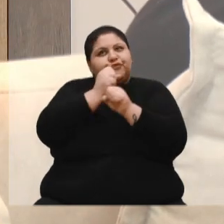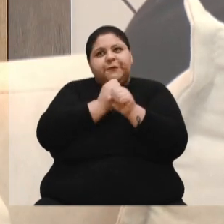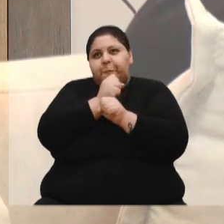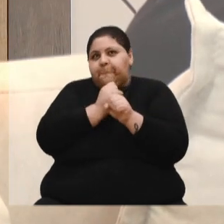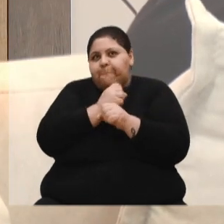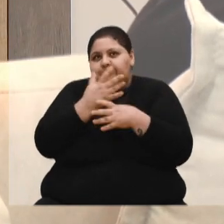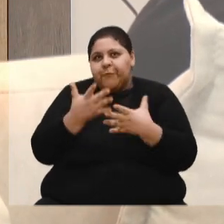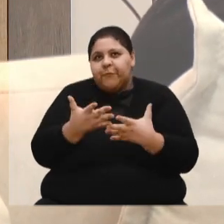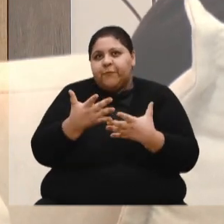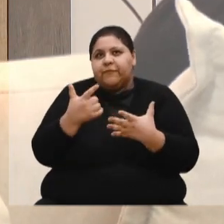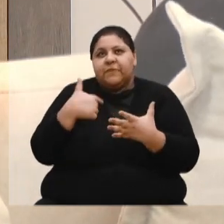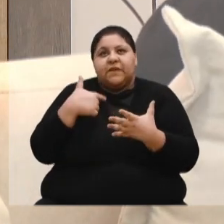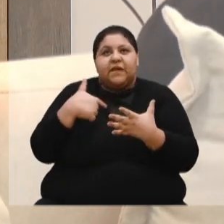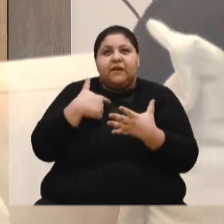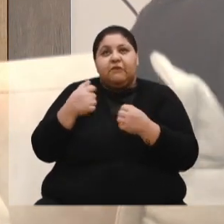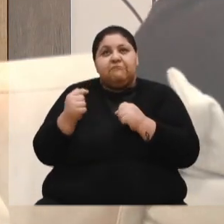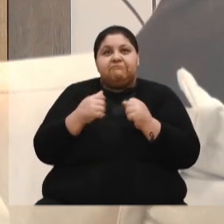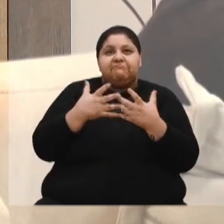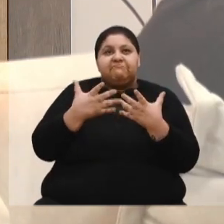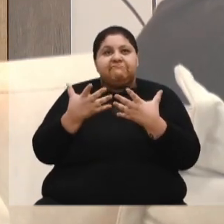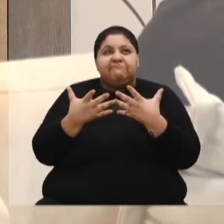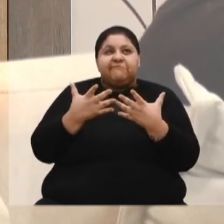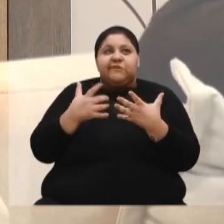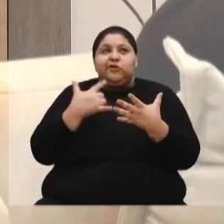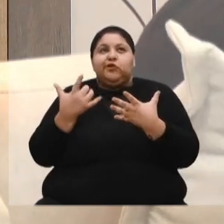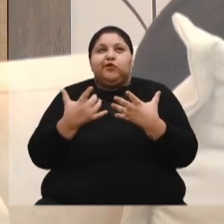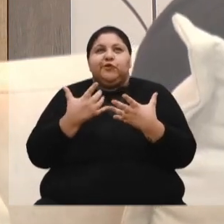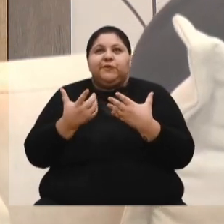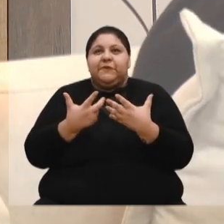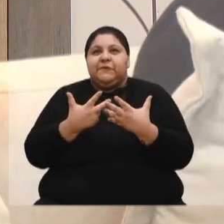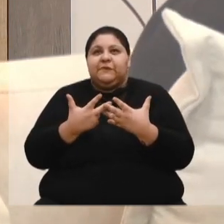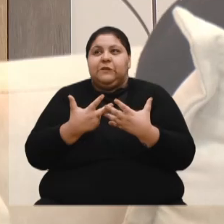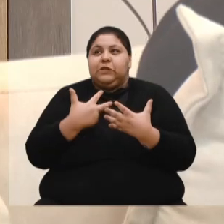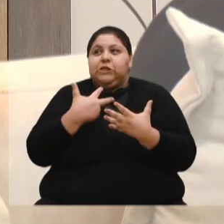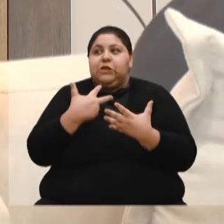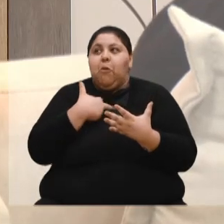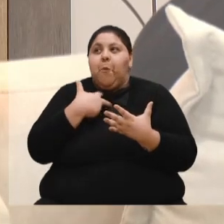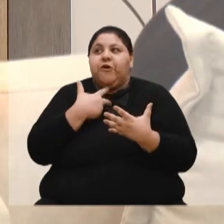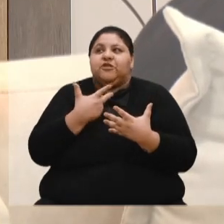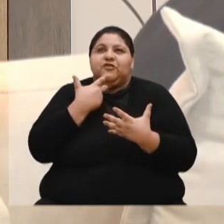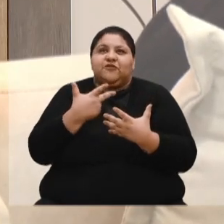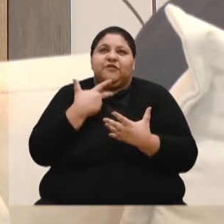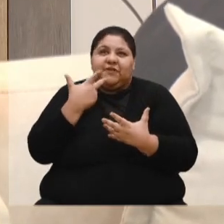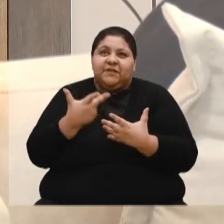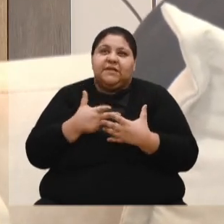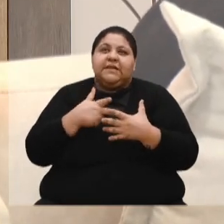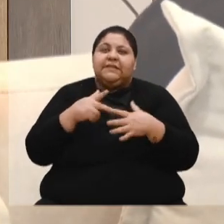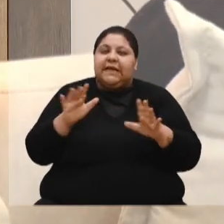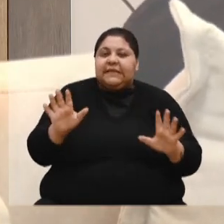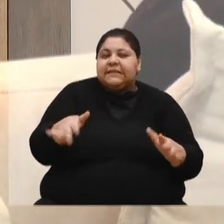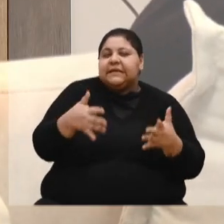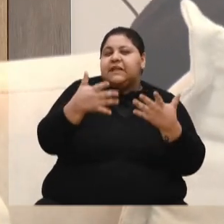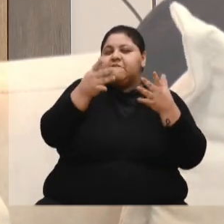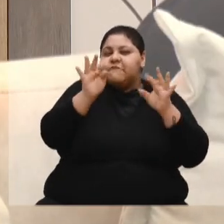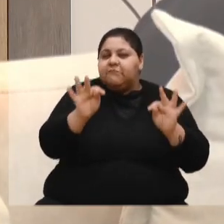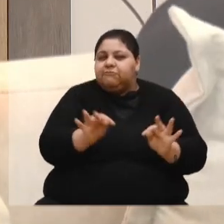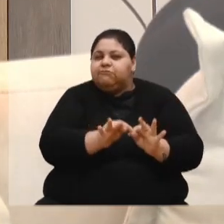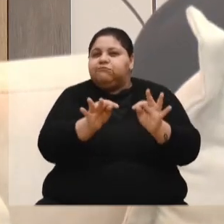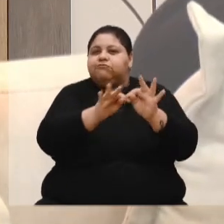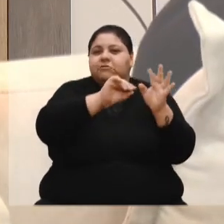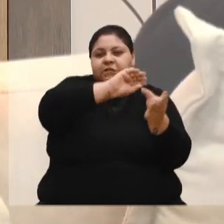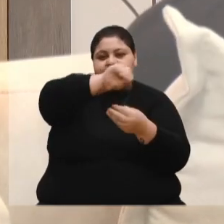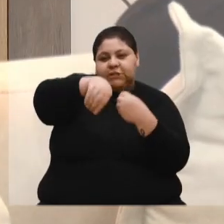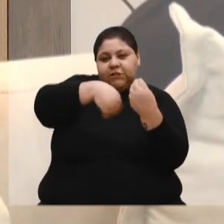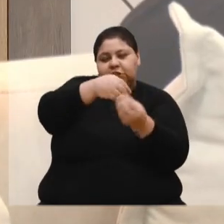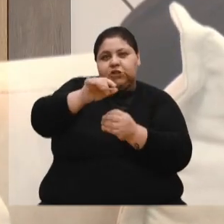anos que eu sou meio suspeito em falar. Então, assim, além dessa fluidez, né, que a própria técnica te permite, né, da fusão